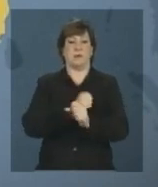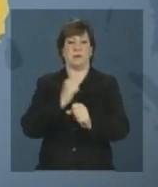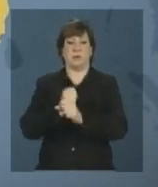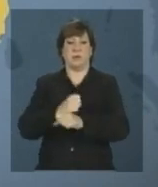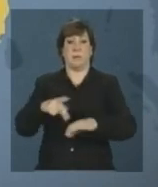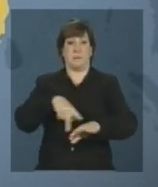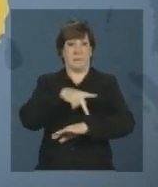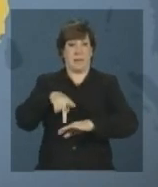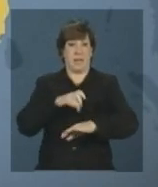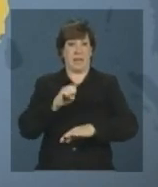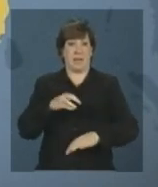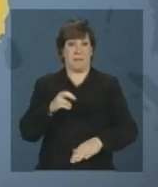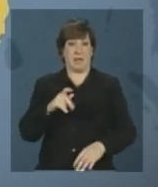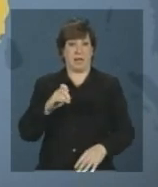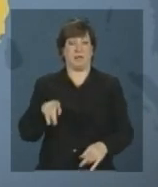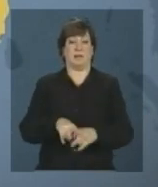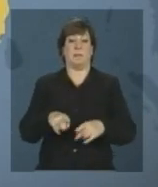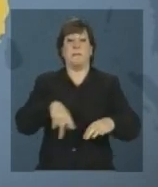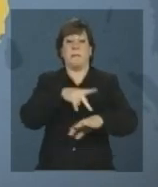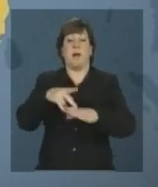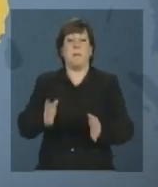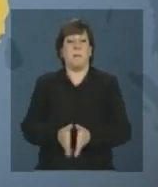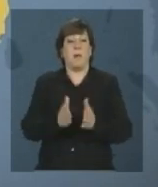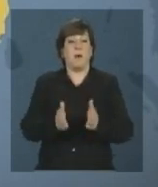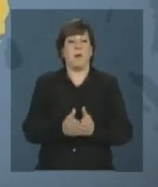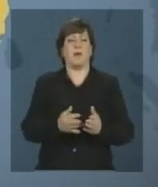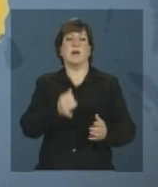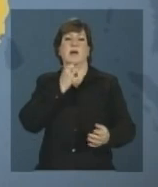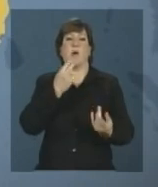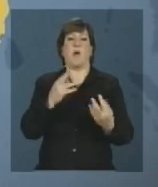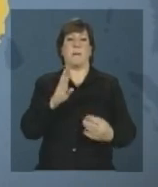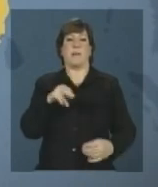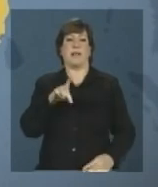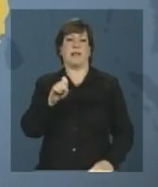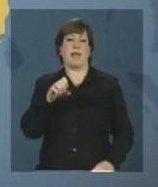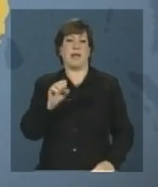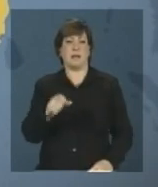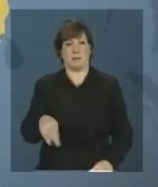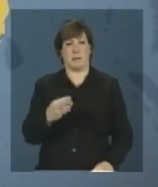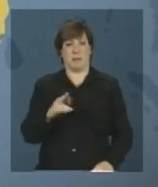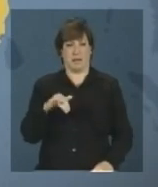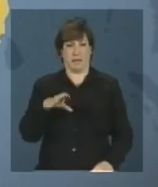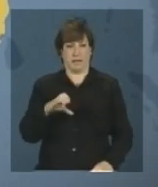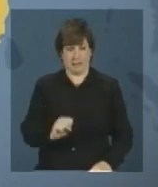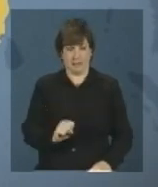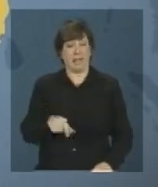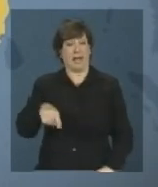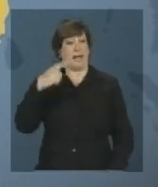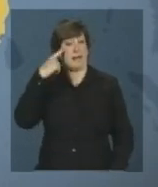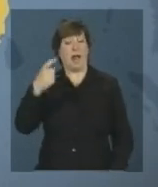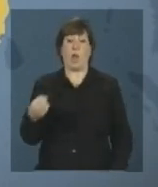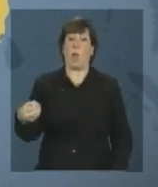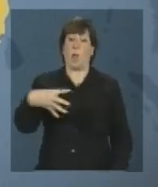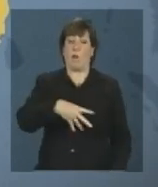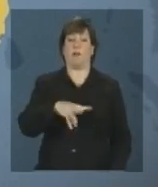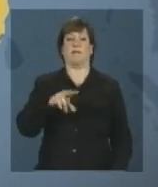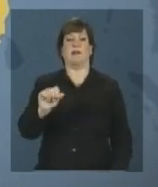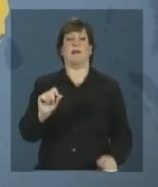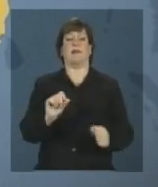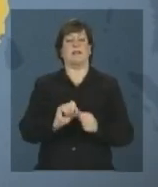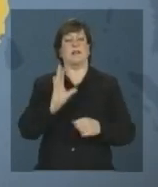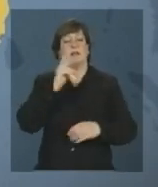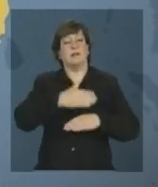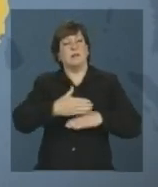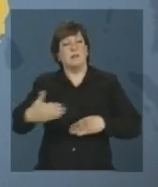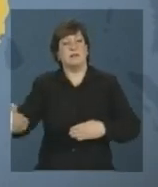países emergentes e em Nações pobres uma espécie de BNDS dos Bricks A ideia é nova e vai levar um tempo para